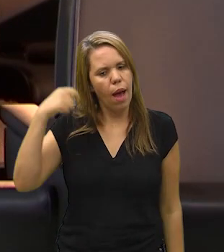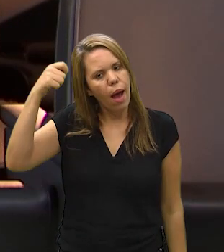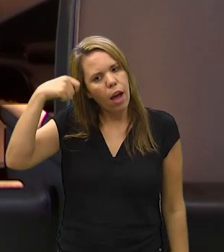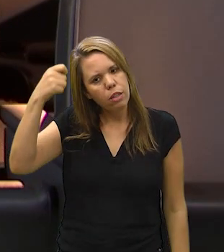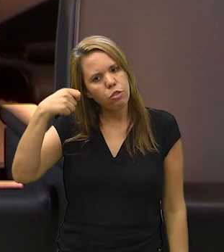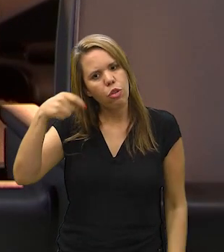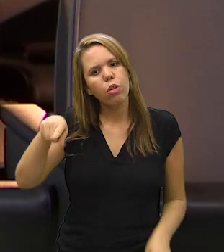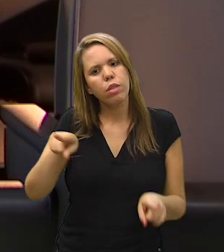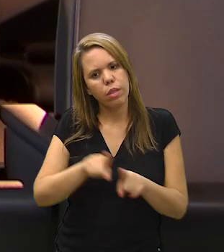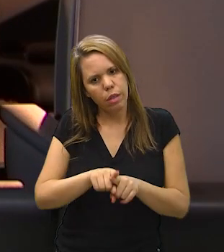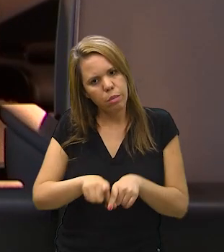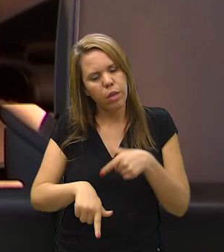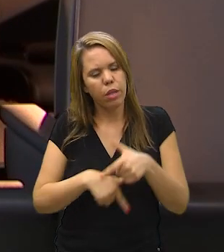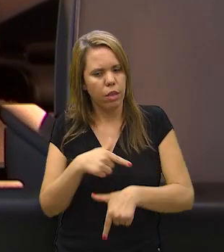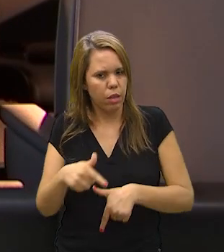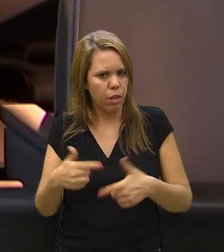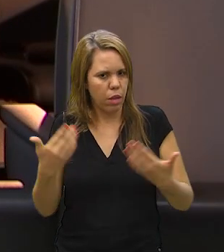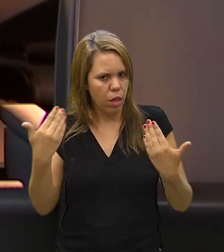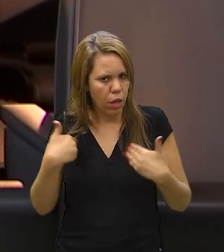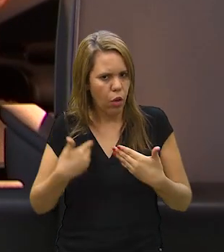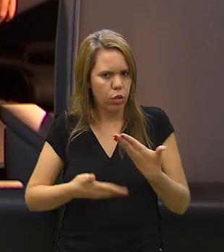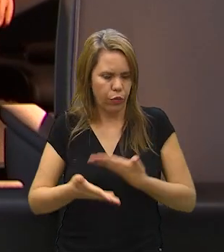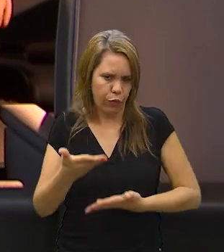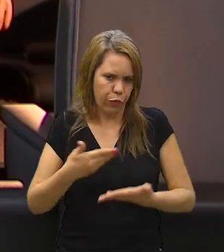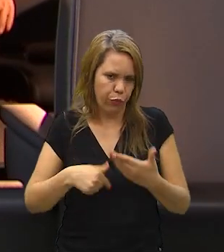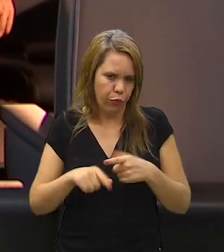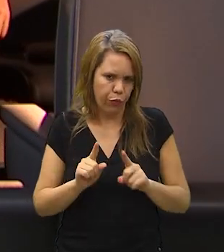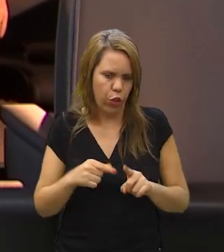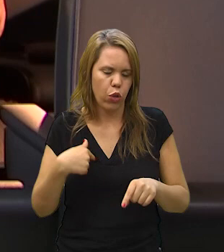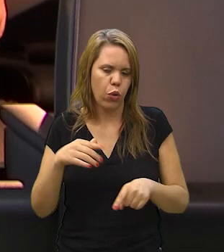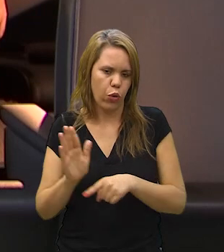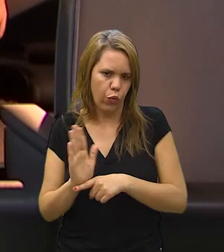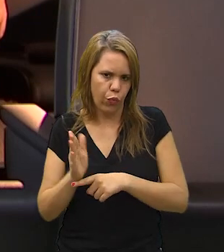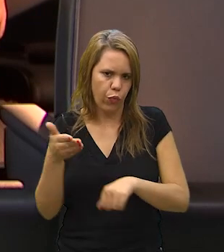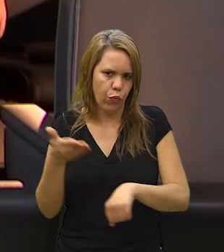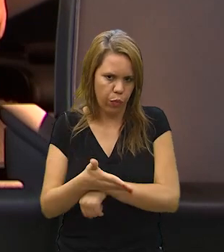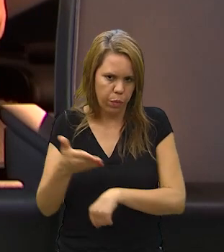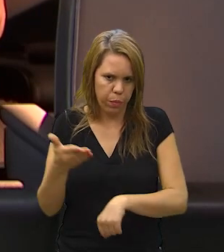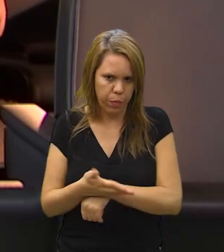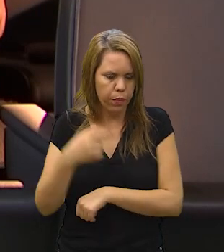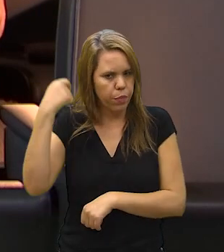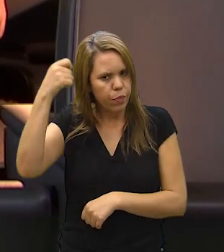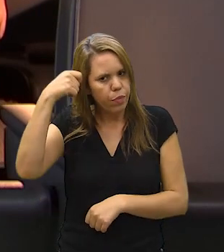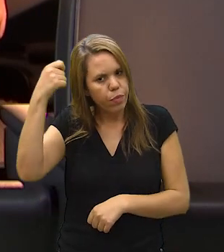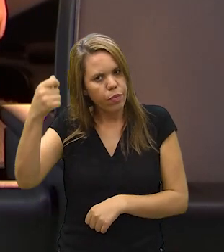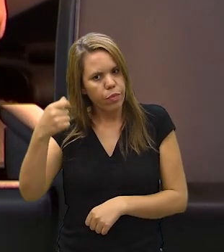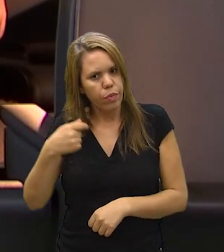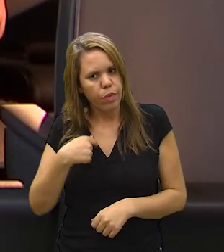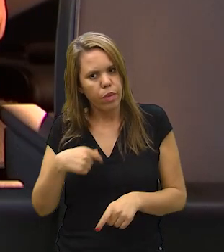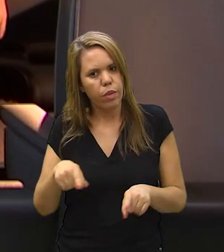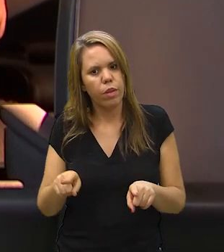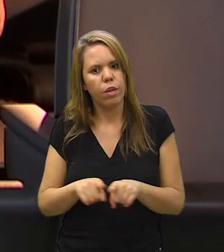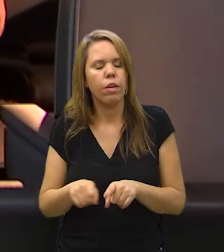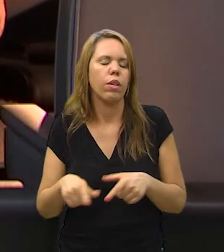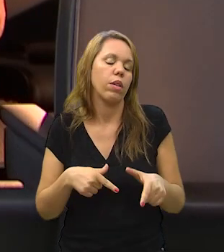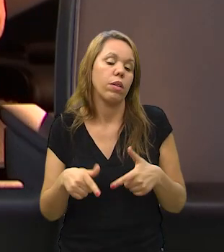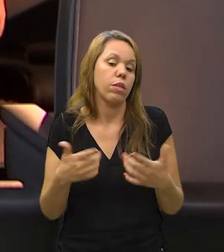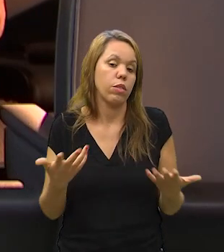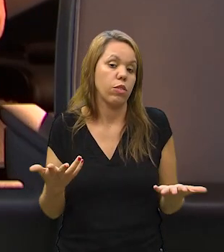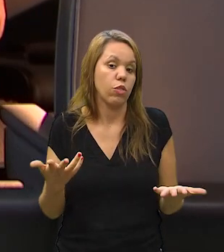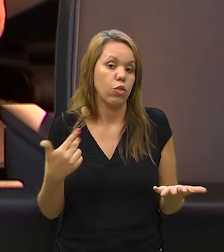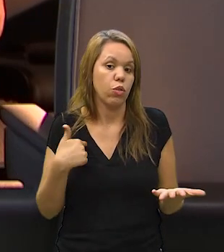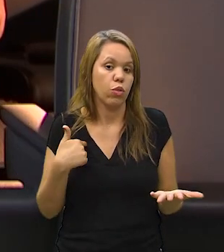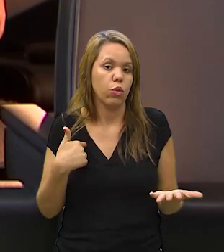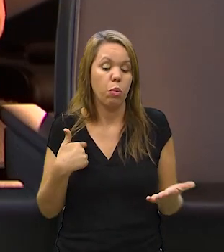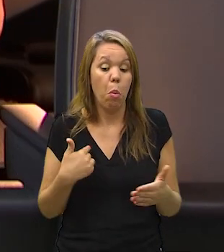ali também. Sim, eu tô envolvido. Eu tô nesse filme, né? Eu tô como ator. Aliás, eu tô como ator também, por